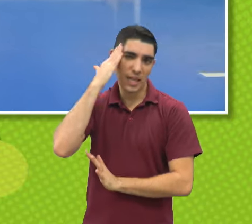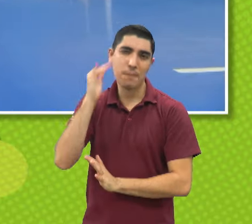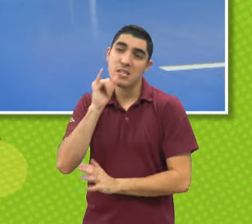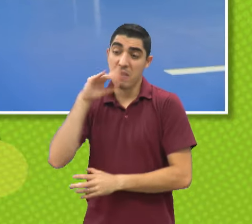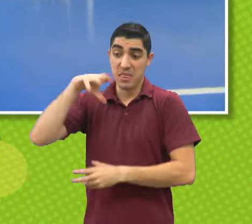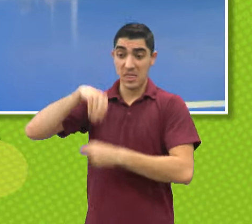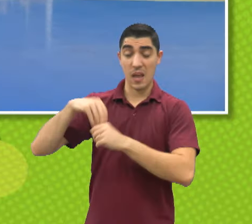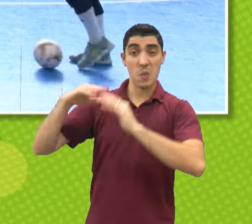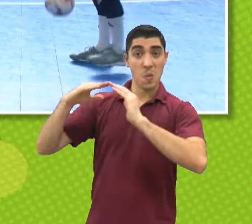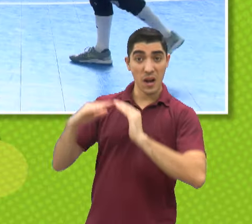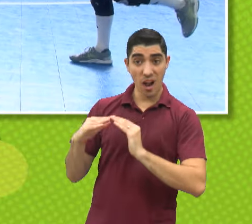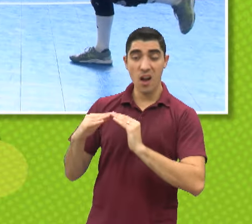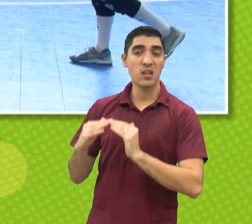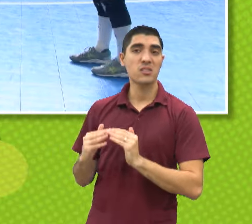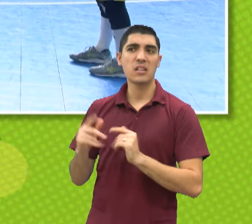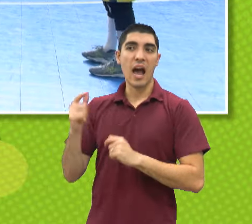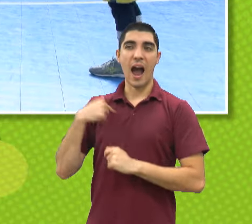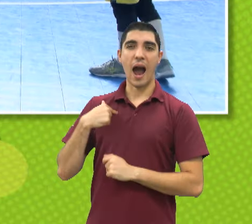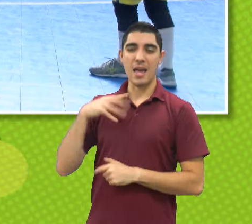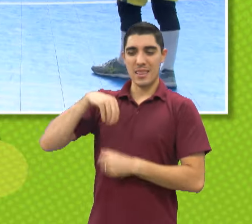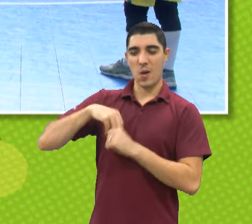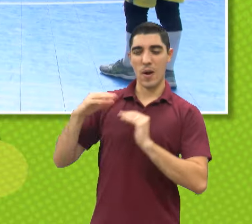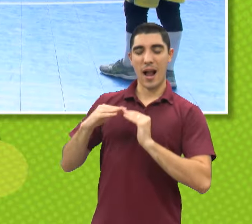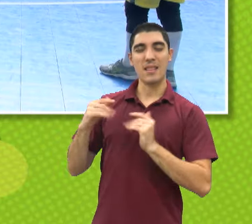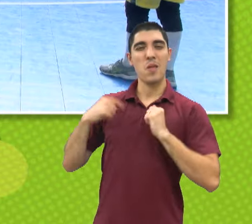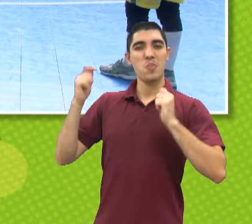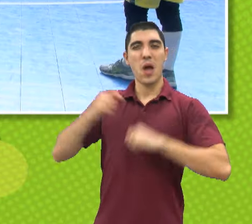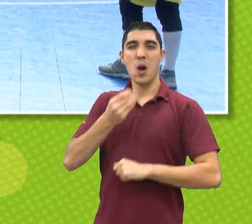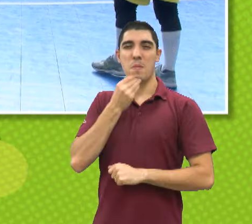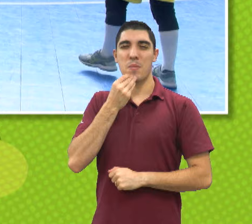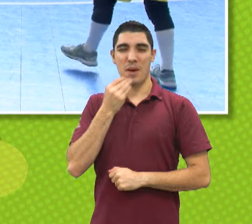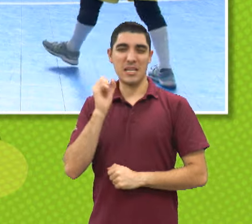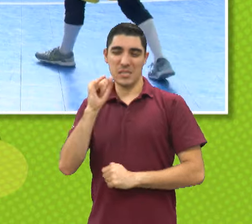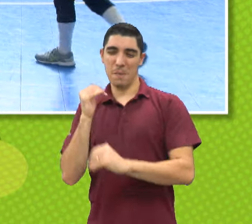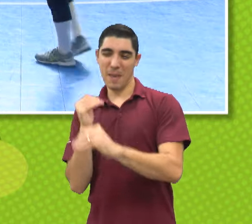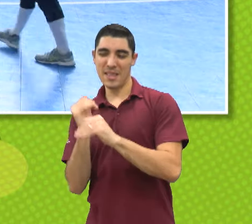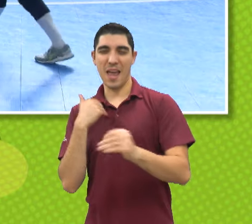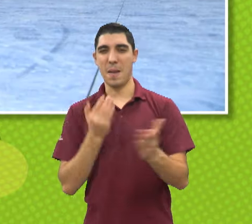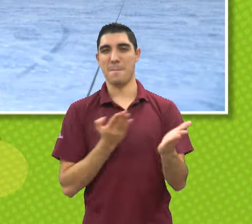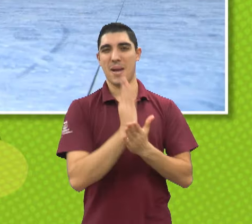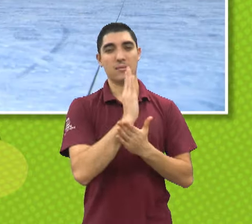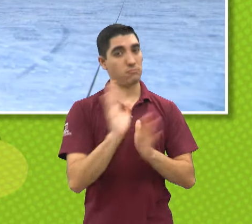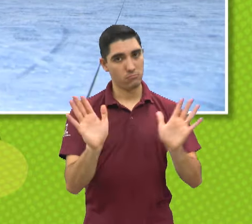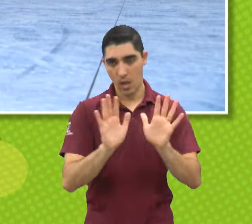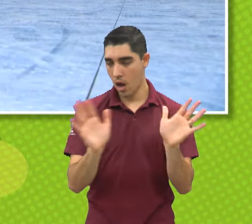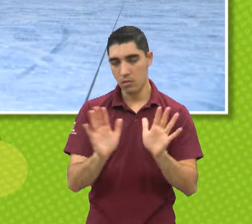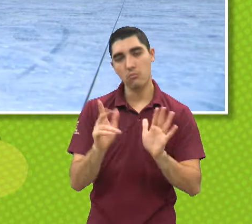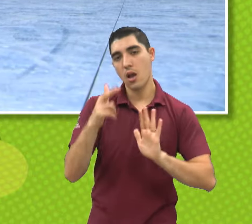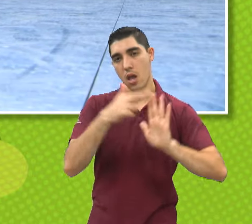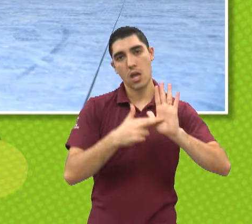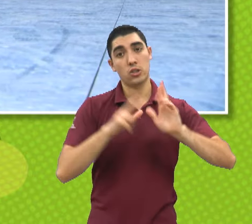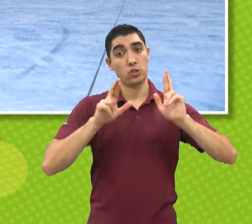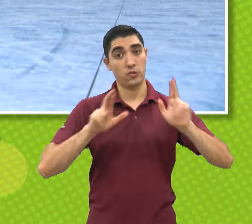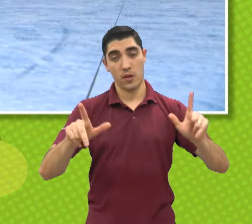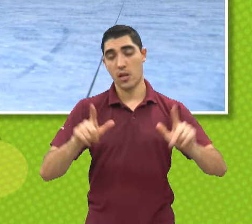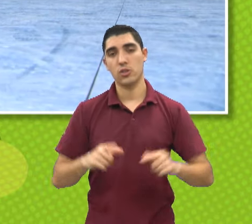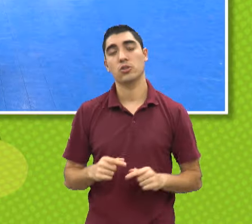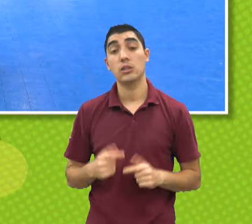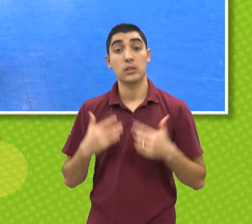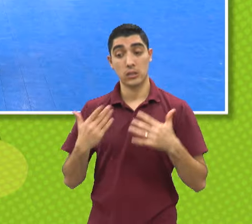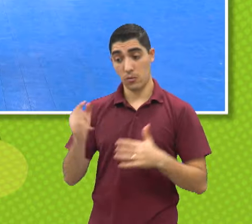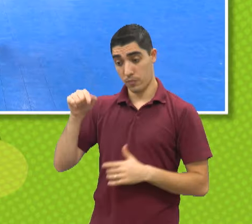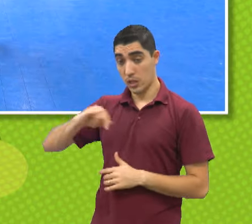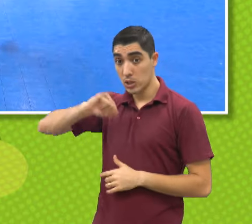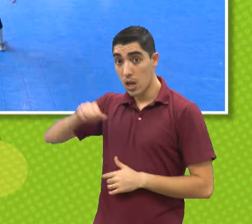tudo foi sorteado, tanto o adversário quanto o mando de quadra, por isso que tem esse regulamento. Ou seja, Jaraguá venceu o